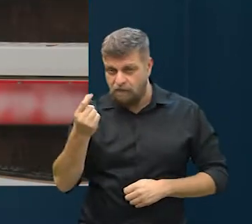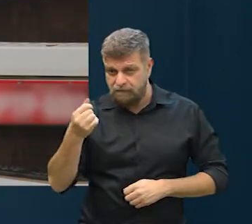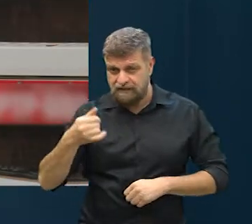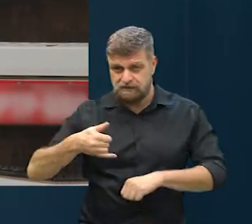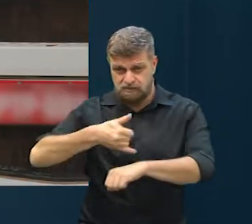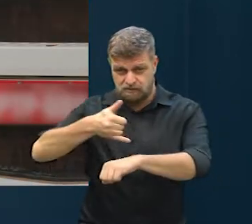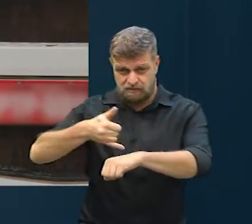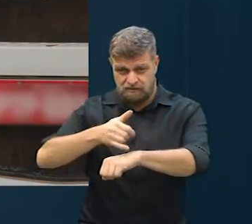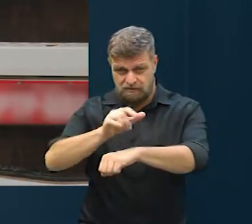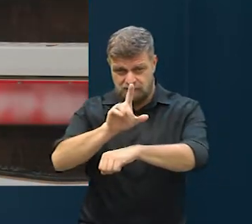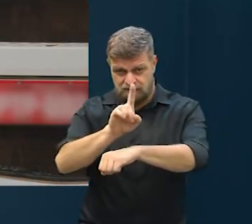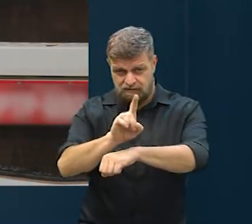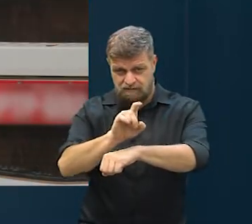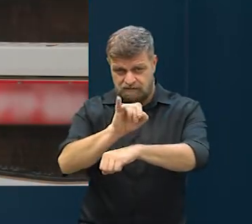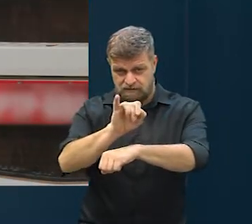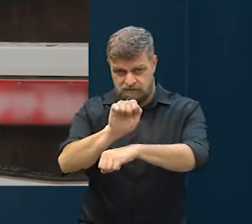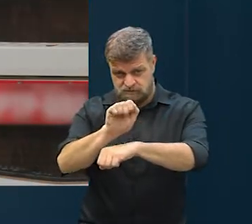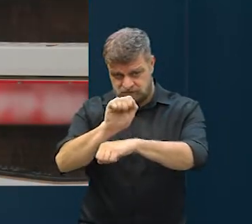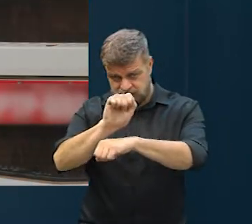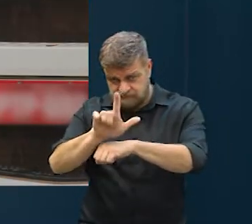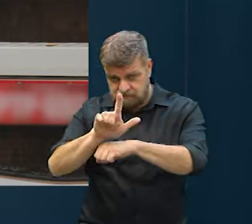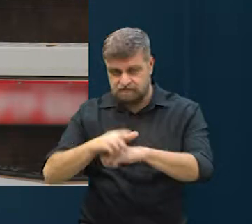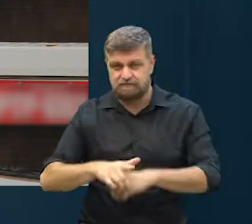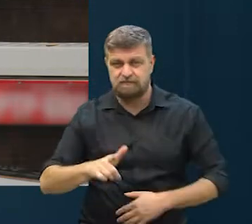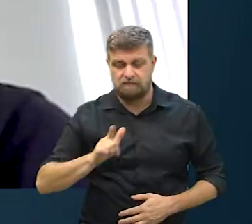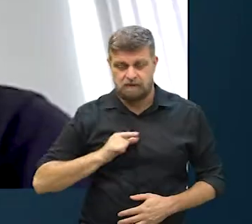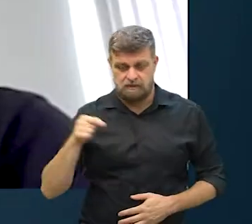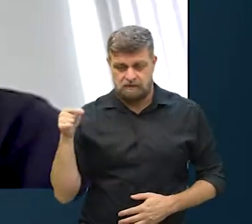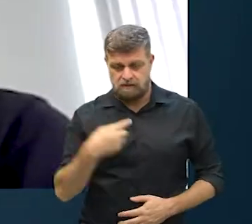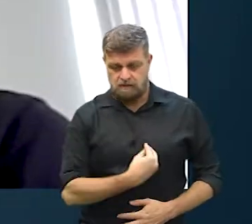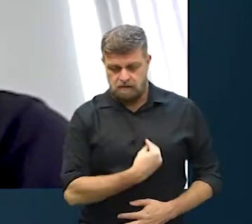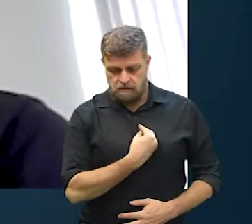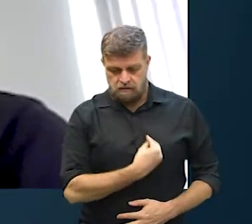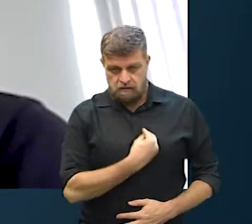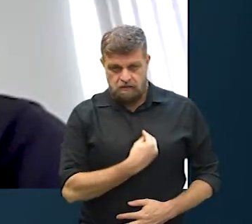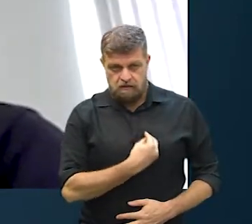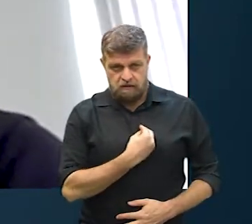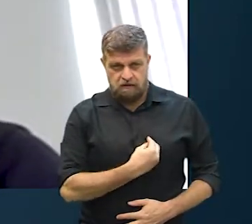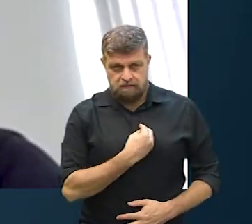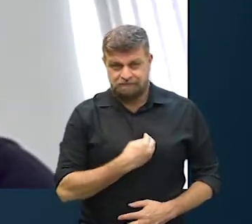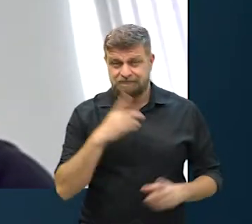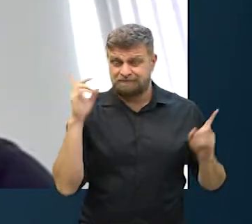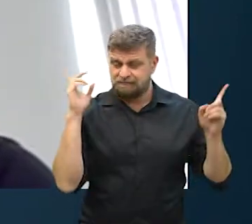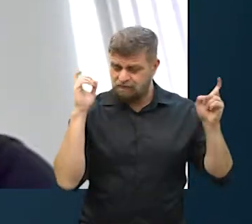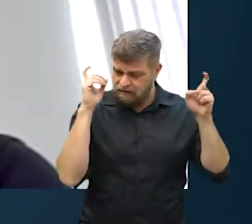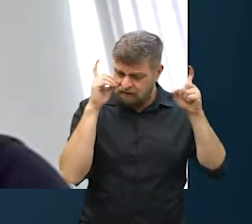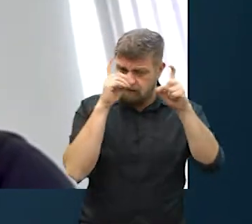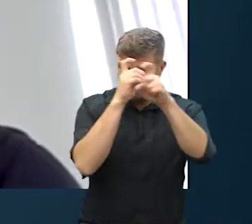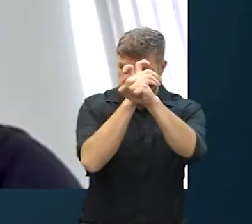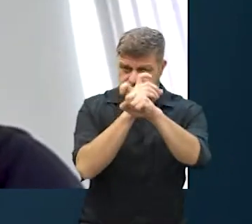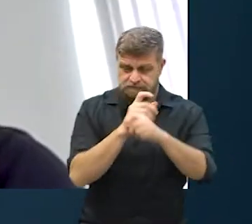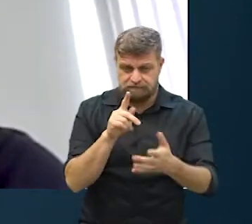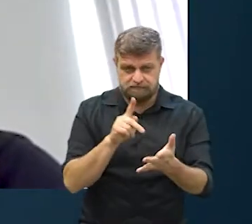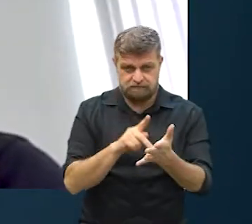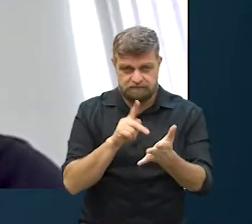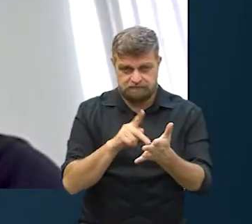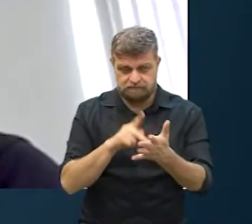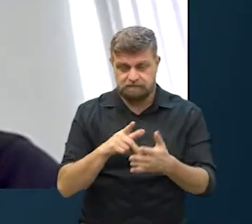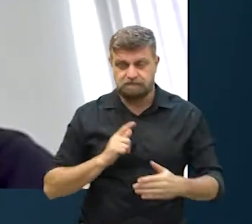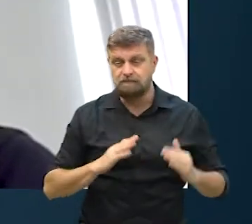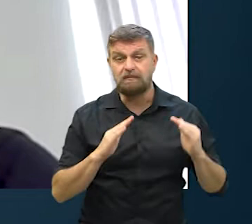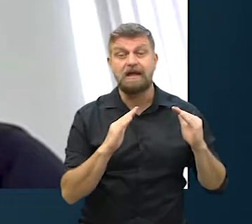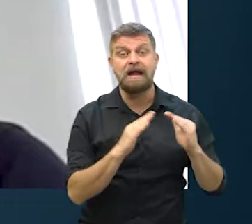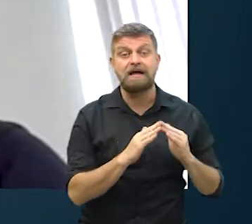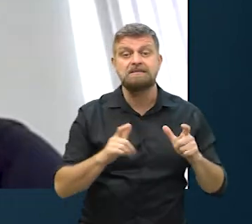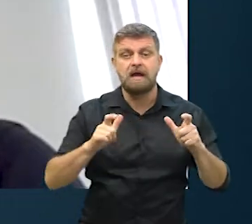transportou. E como você falou aí muito bem no começo, eles têm uma vida extremamente difícil, né? Eles